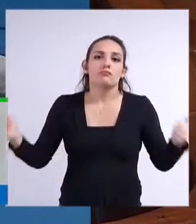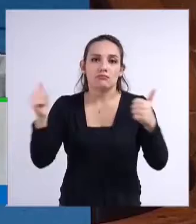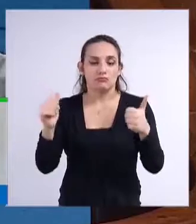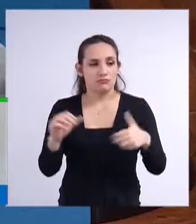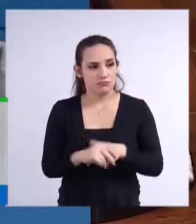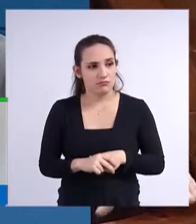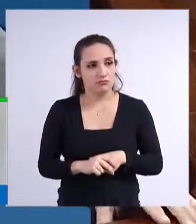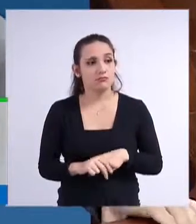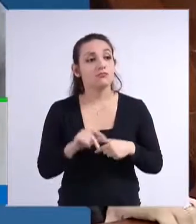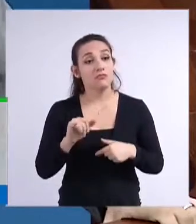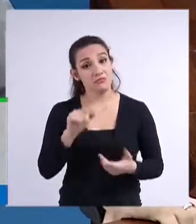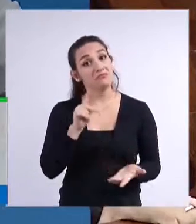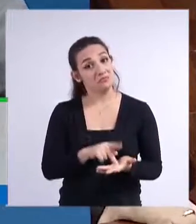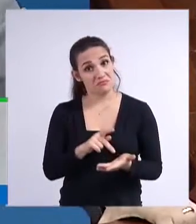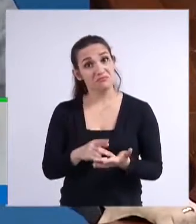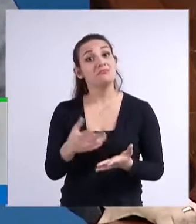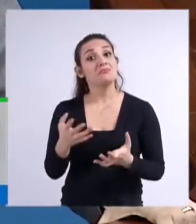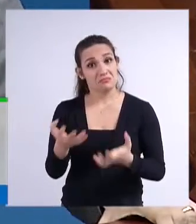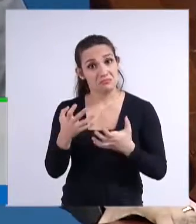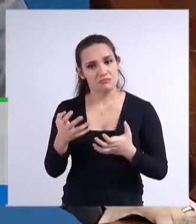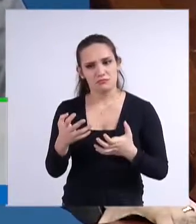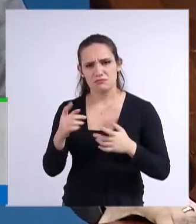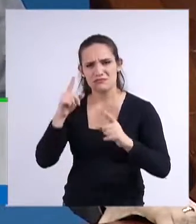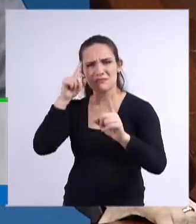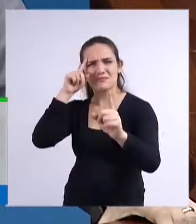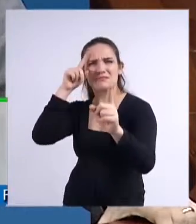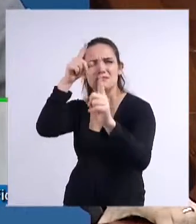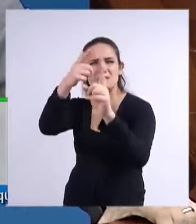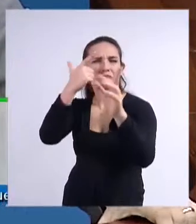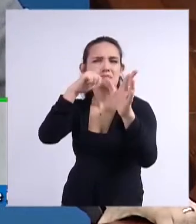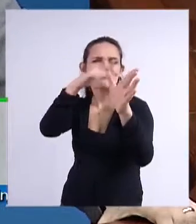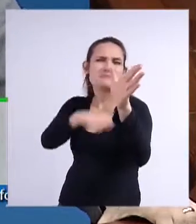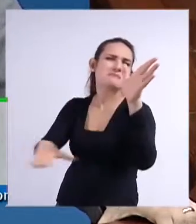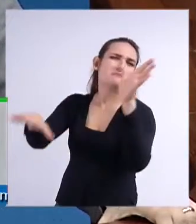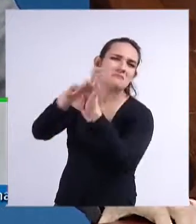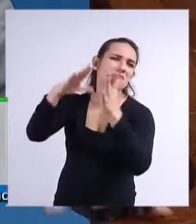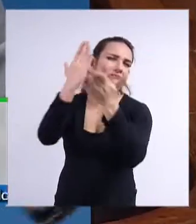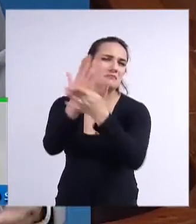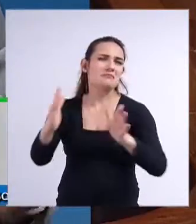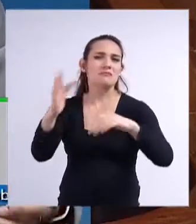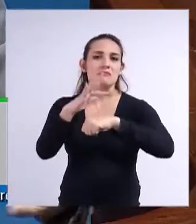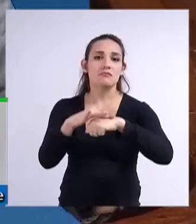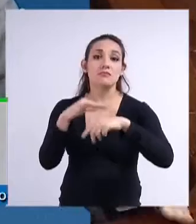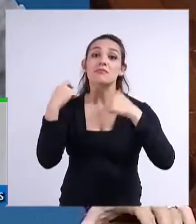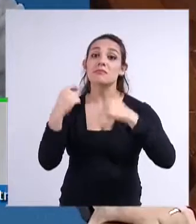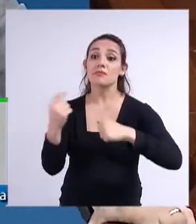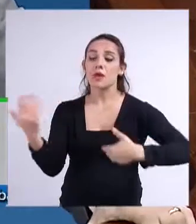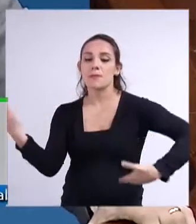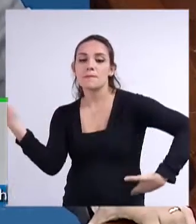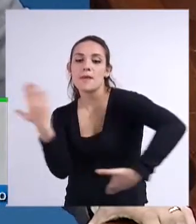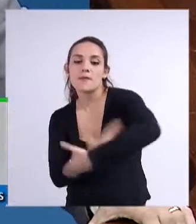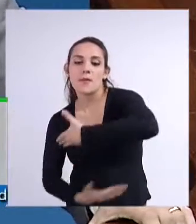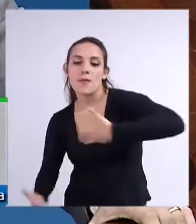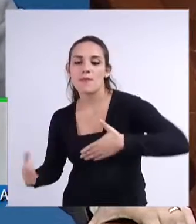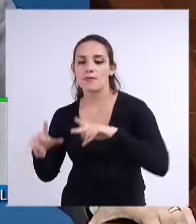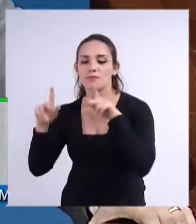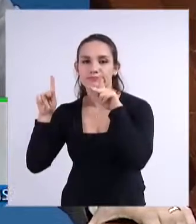Para que esse resultado, de fato, possa acontecer, precisa do envolvimento da